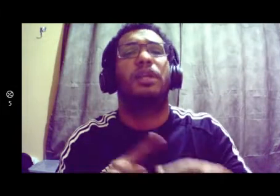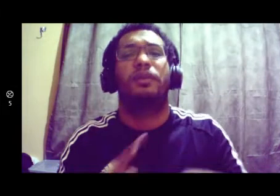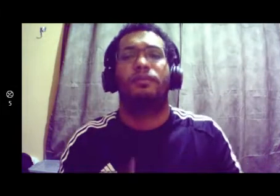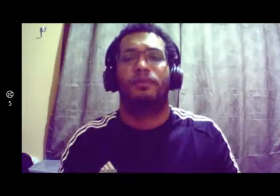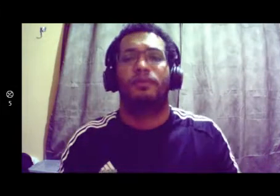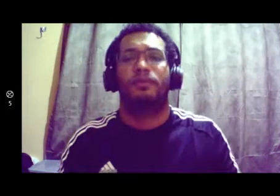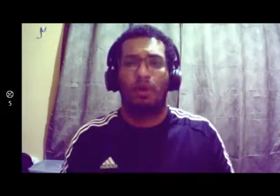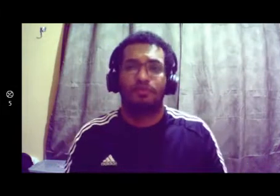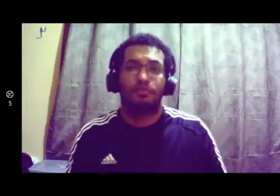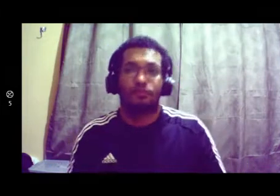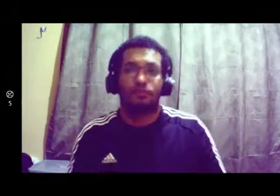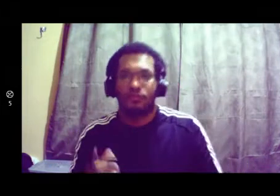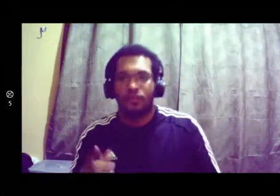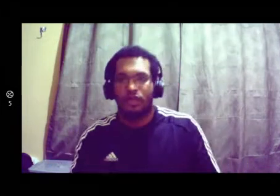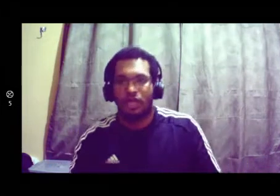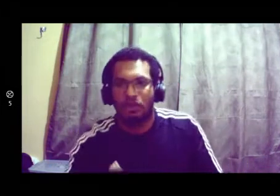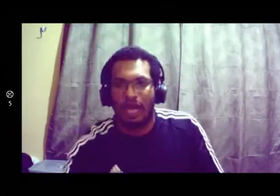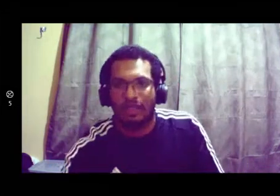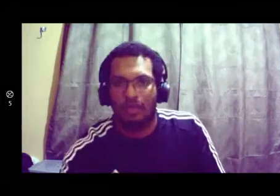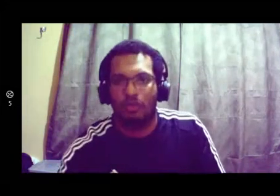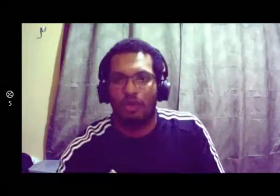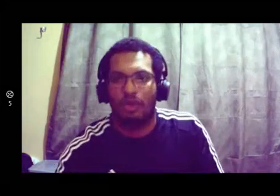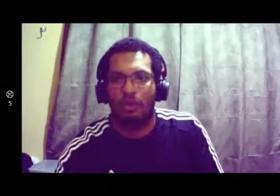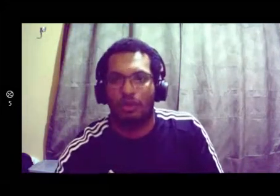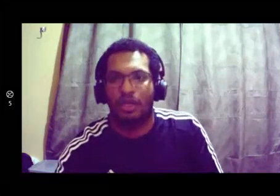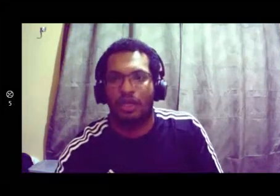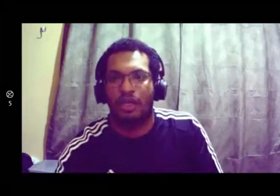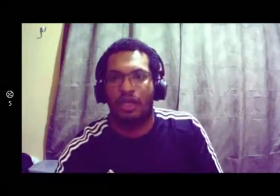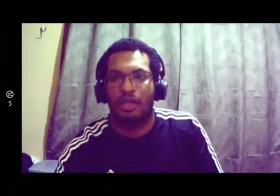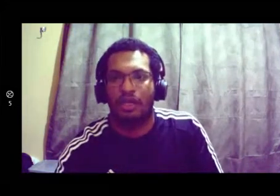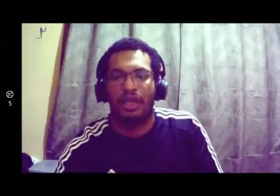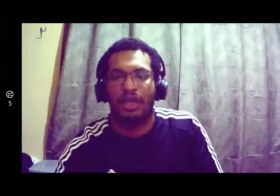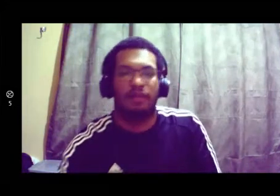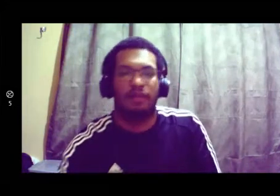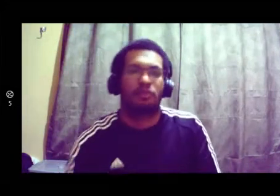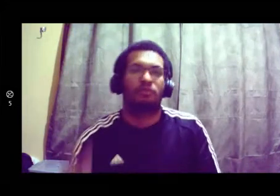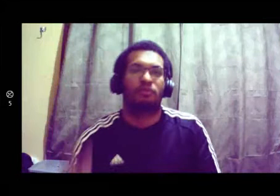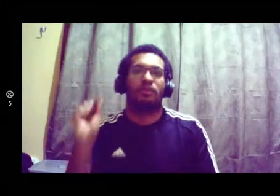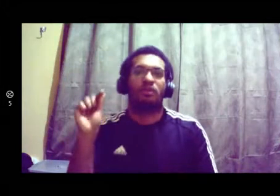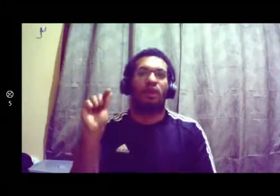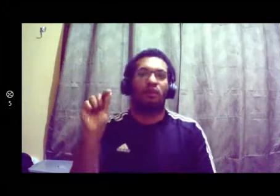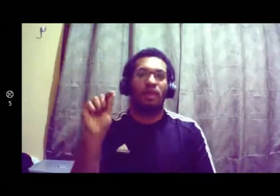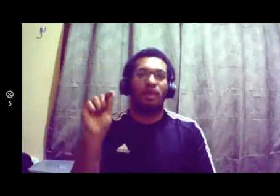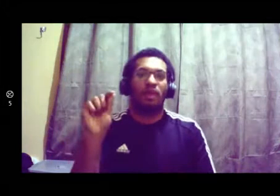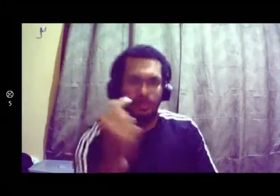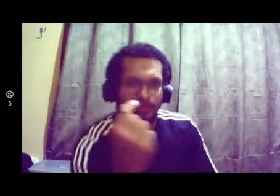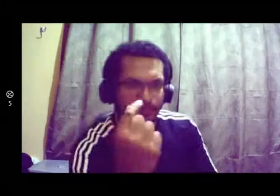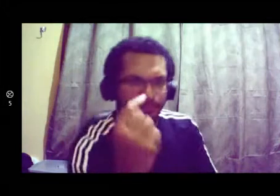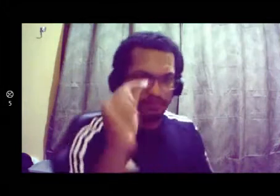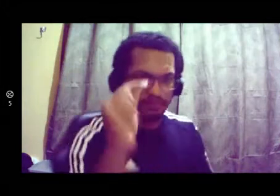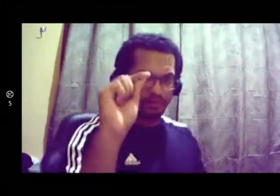Por quê? Tá bom? E no caso aqui, o que e quem é muito igual.